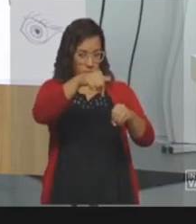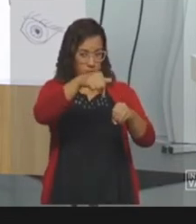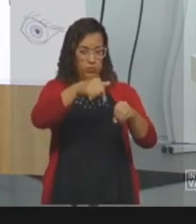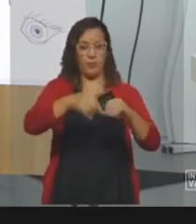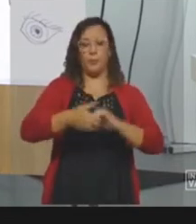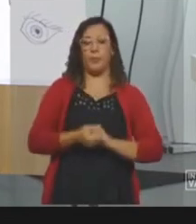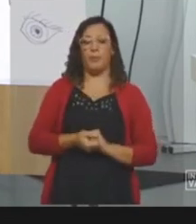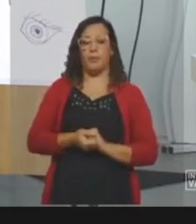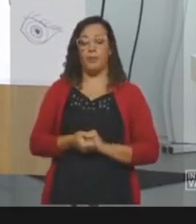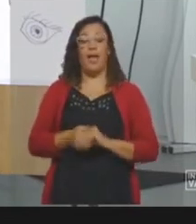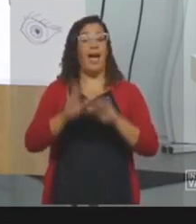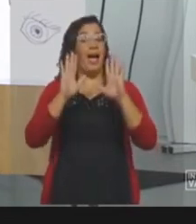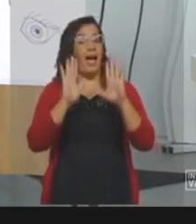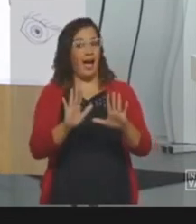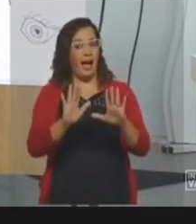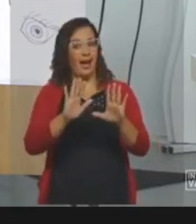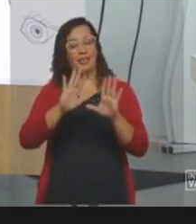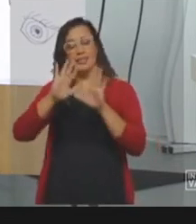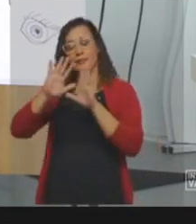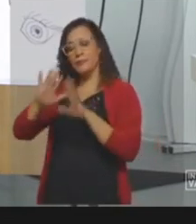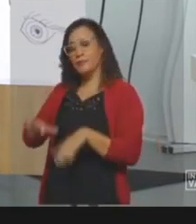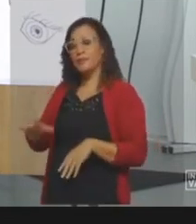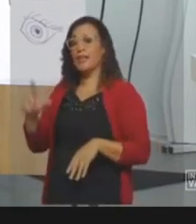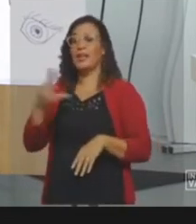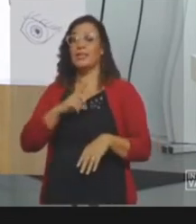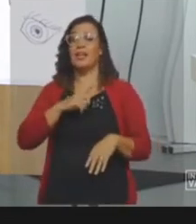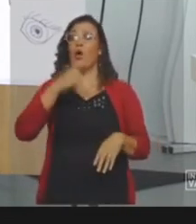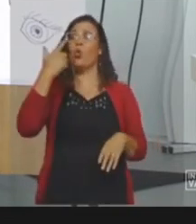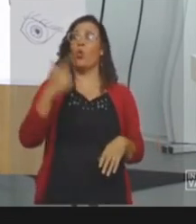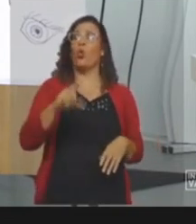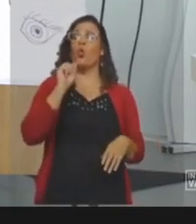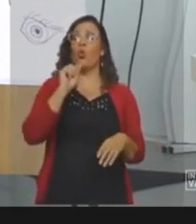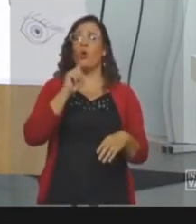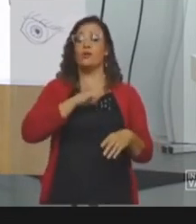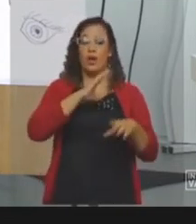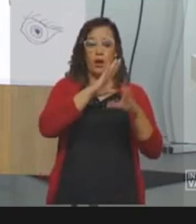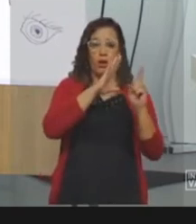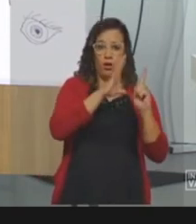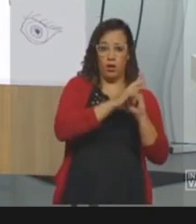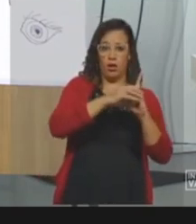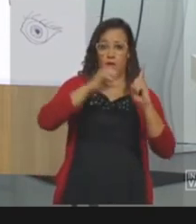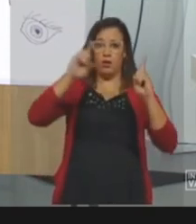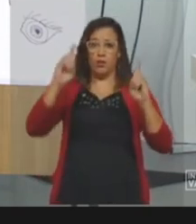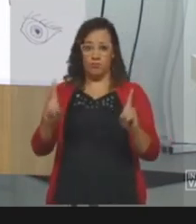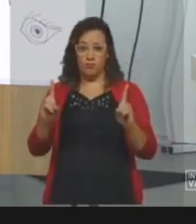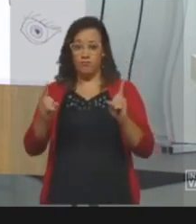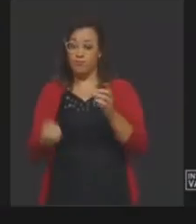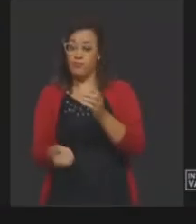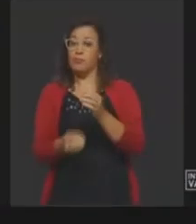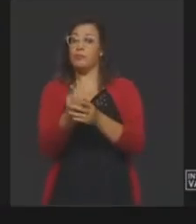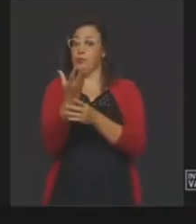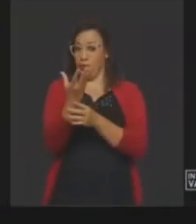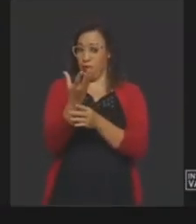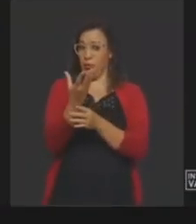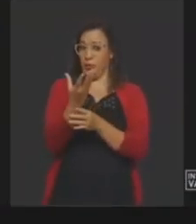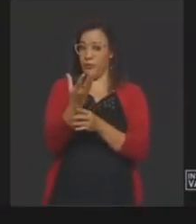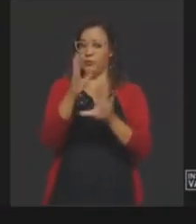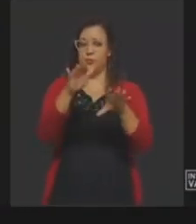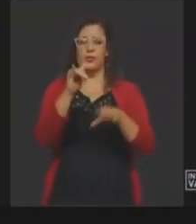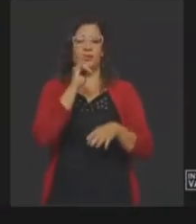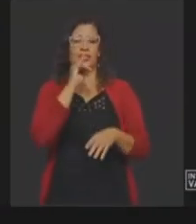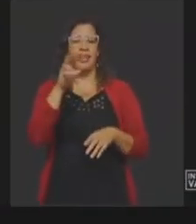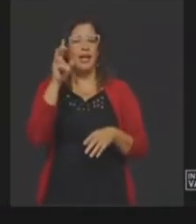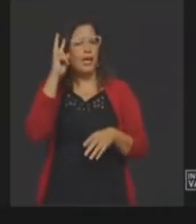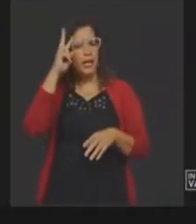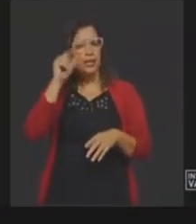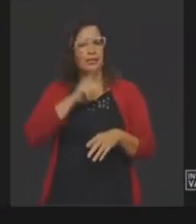Aí que entra outra ideia de clonagem, a clonagem artificial, que não é natural, obviamente. Um grande exemplo que nós tivemos foi a famosa ovelha